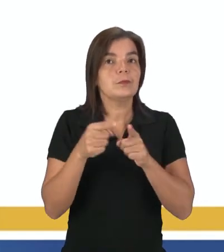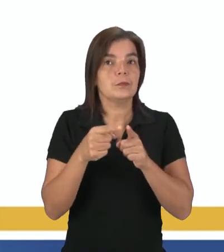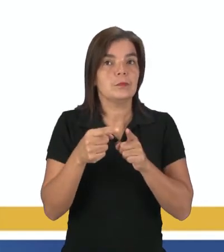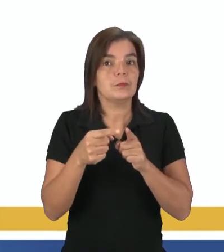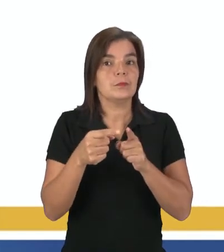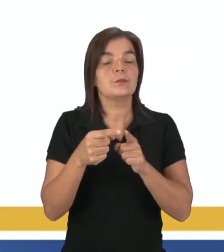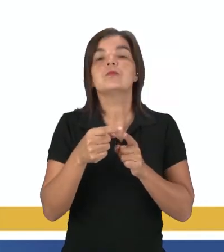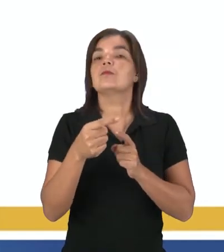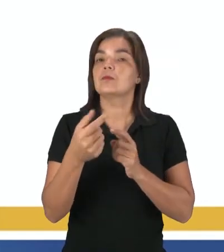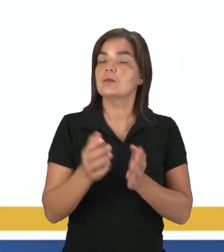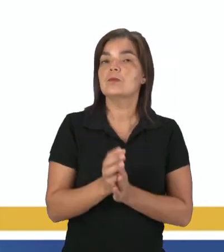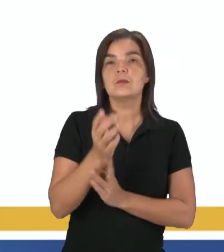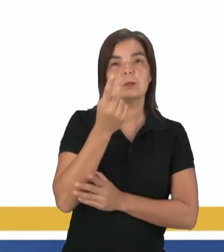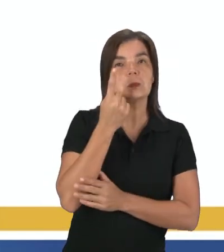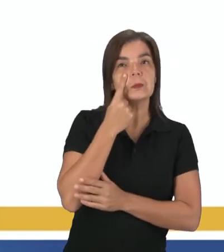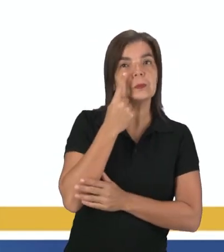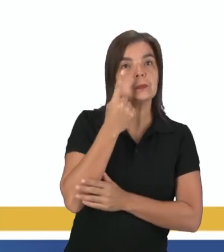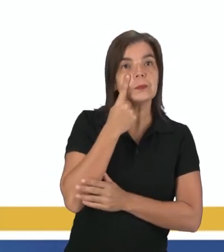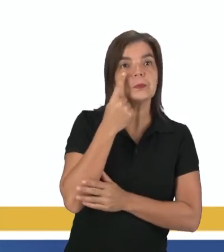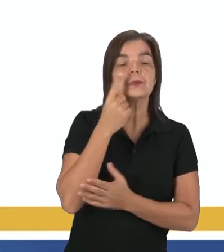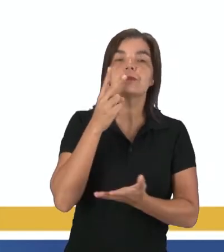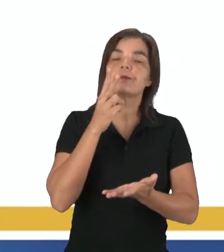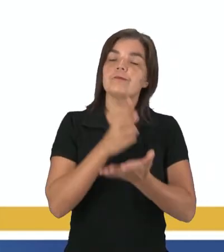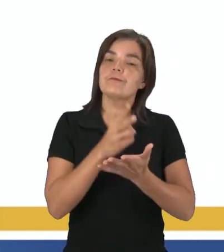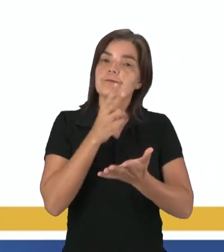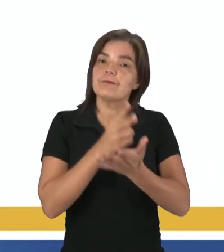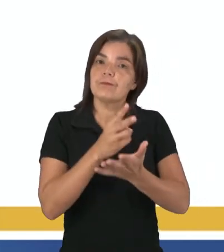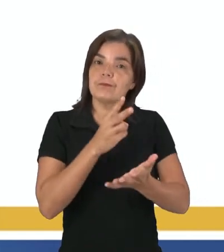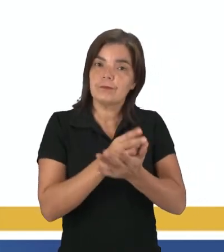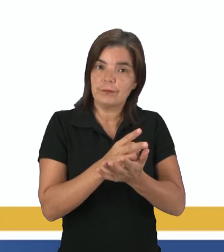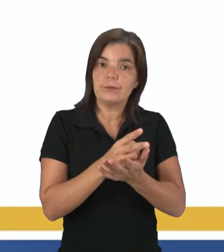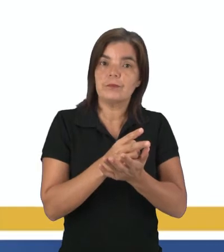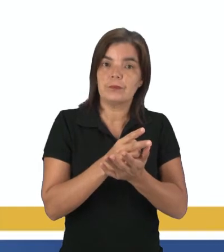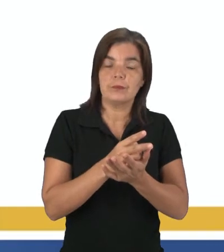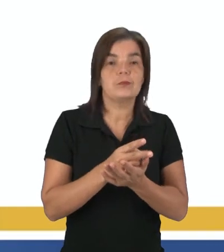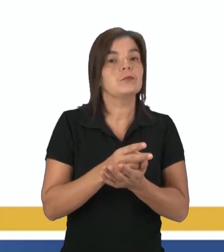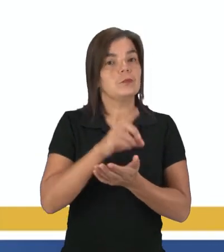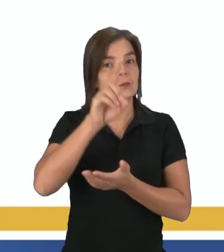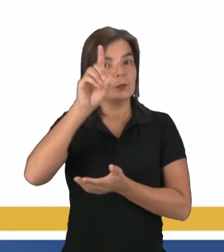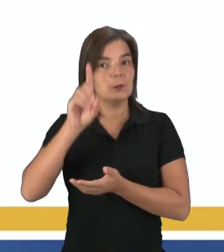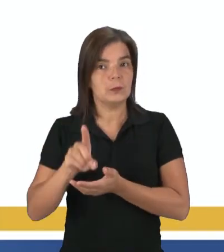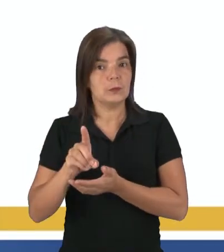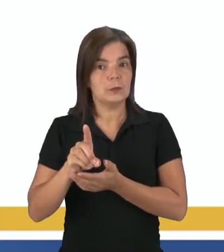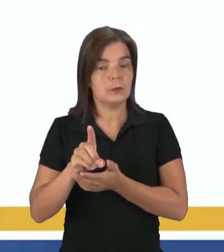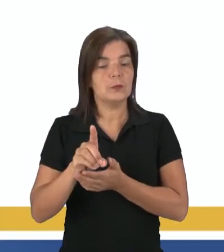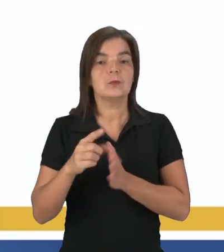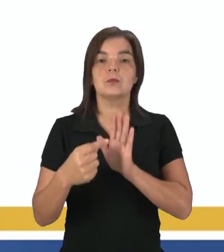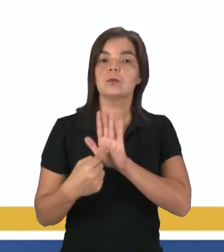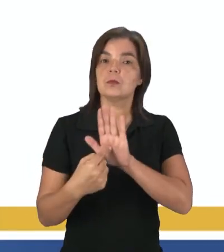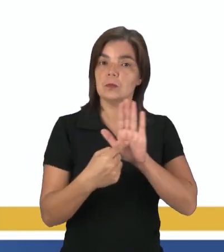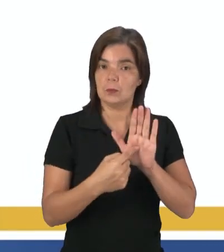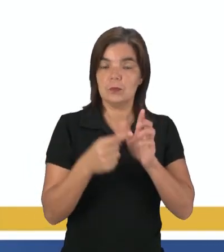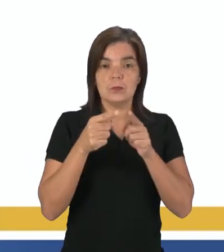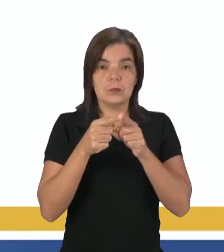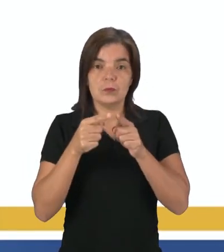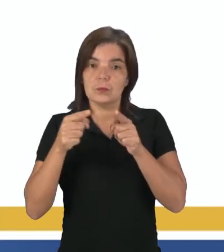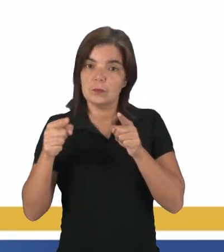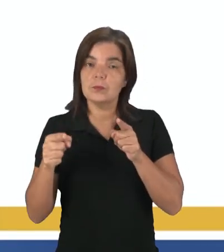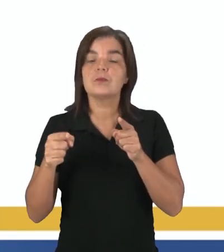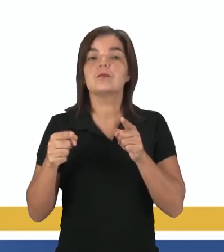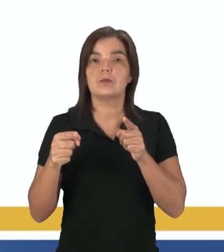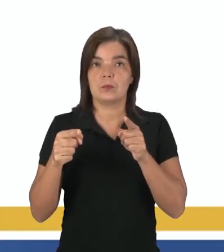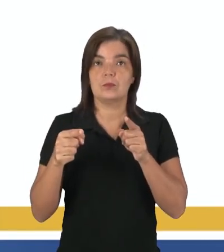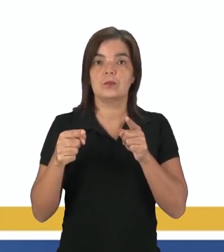que os centésimos. Observem que todas as vezes que eu estou andando para a direita, ele está representando aí espaço, né?